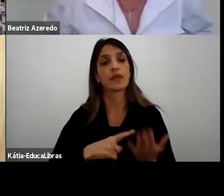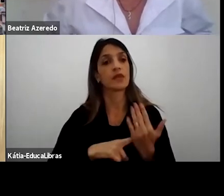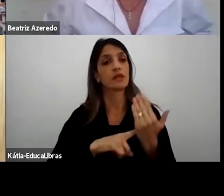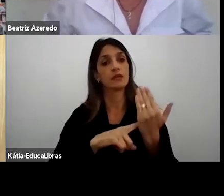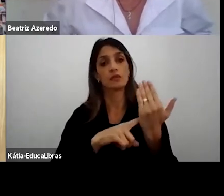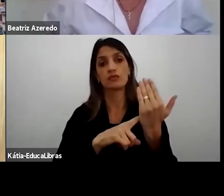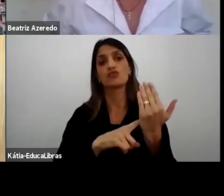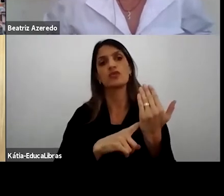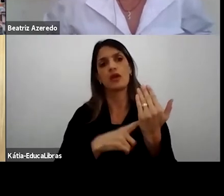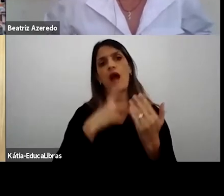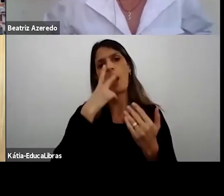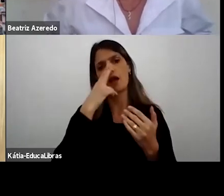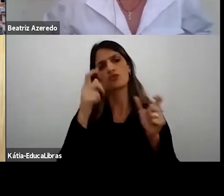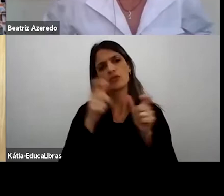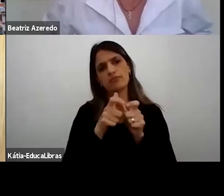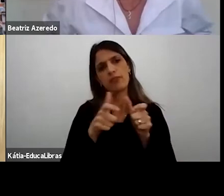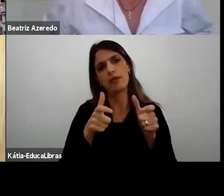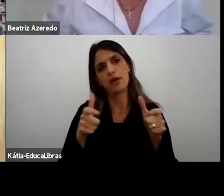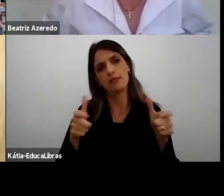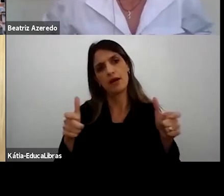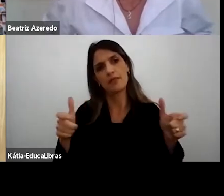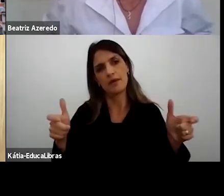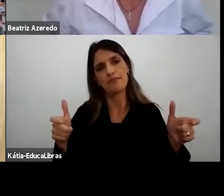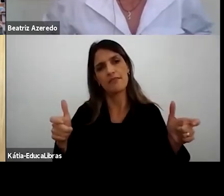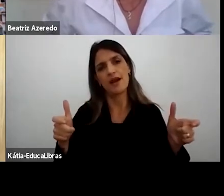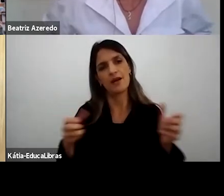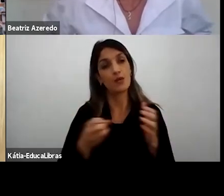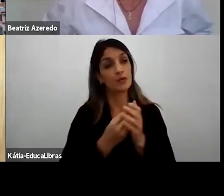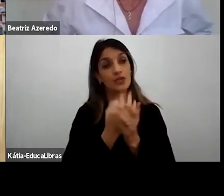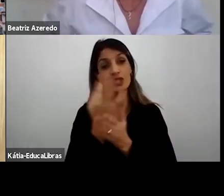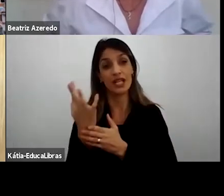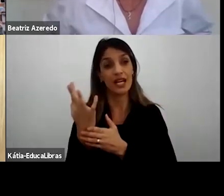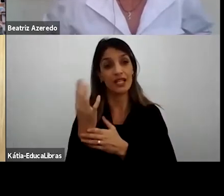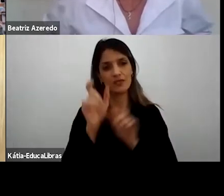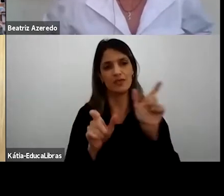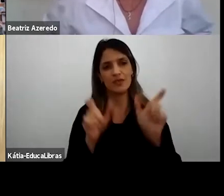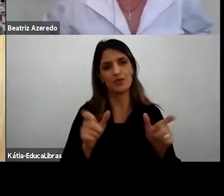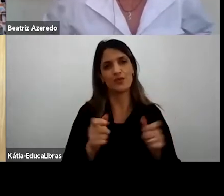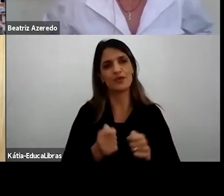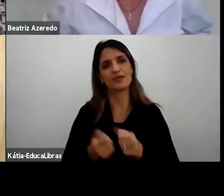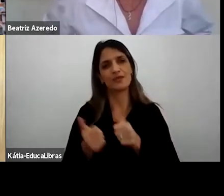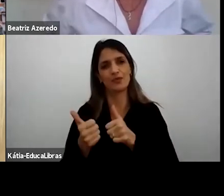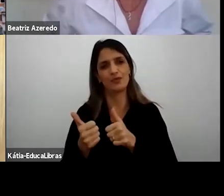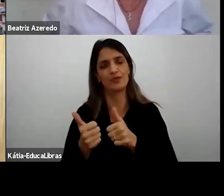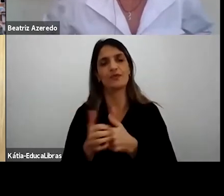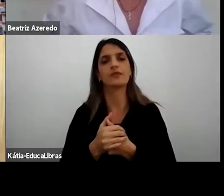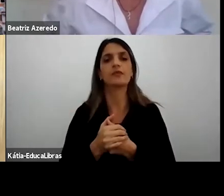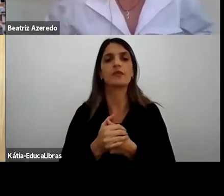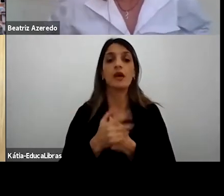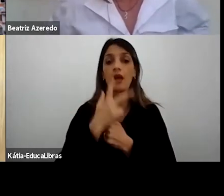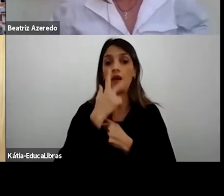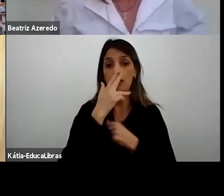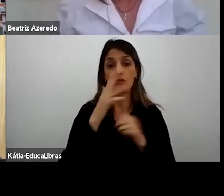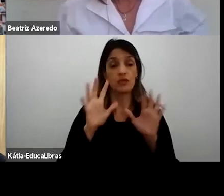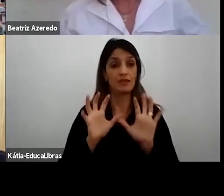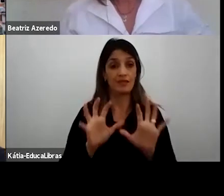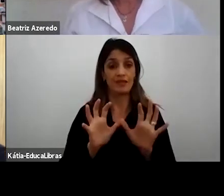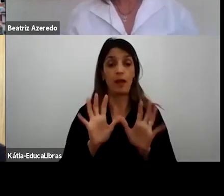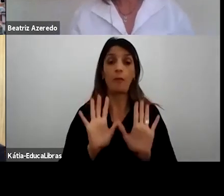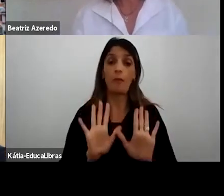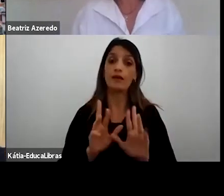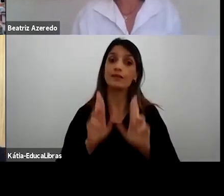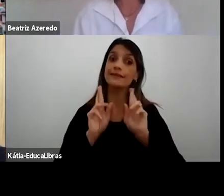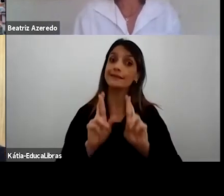enfim, a gente acha que vai aumentar aí o número de doações. Acho que isso é um ponto, e eu espero que em